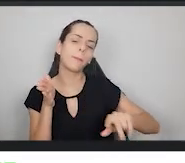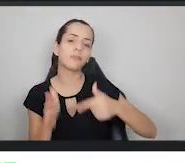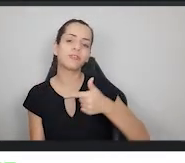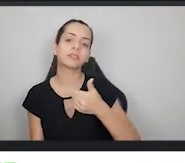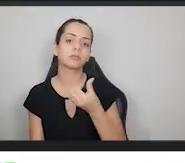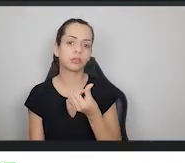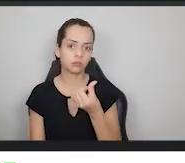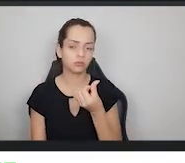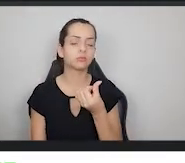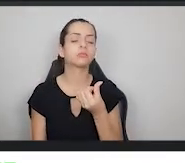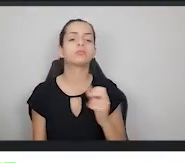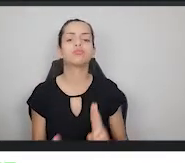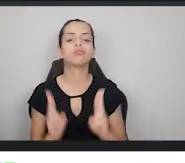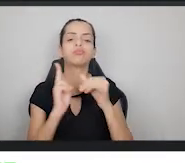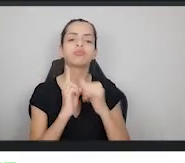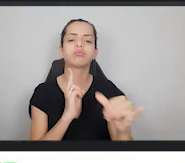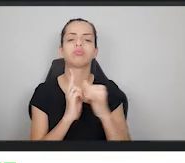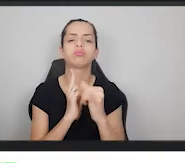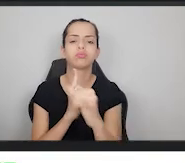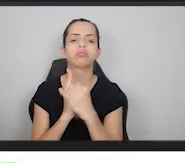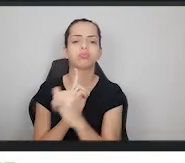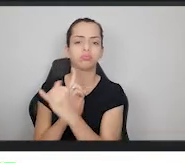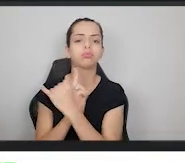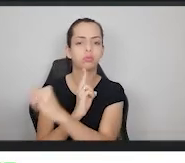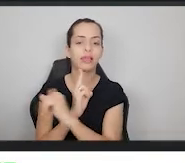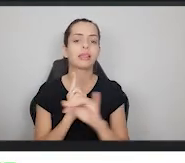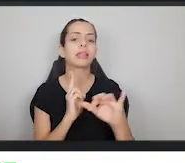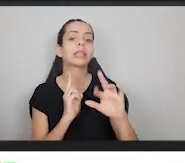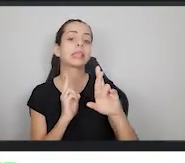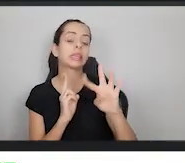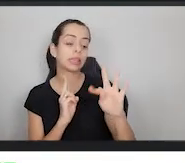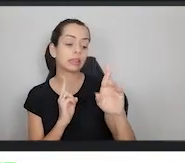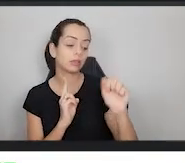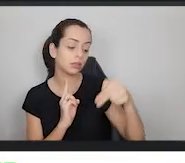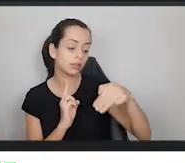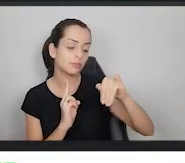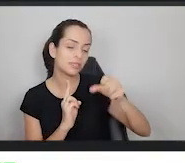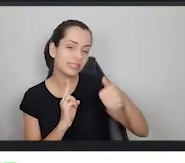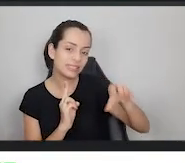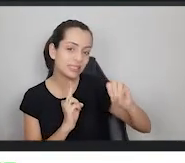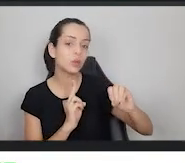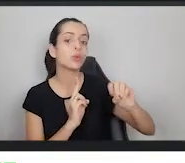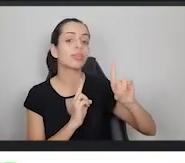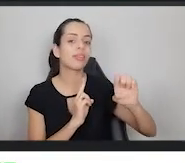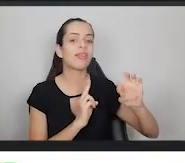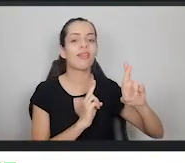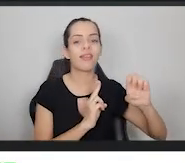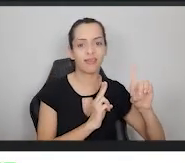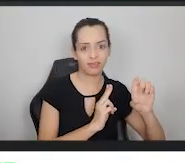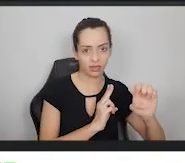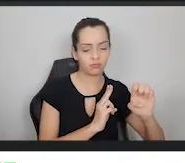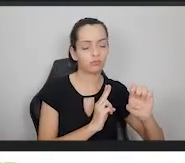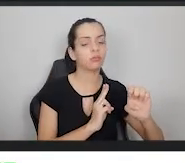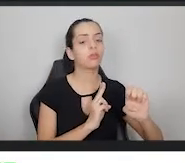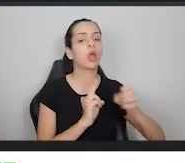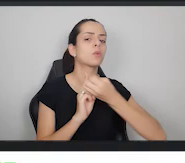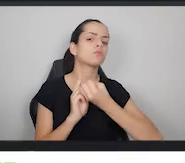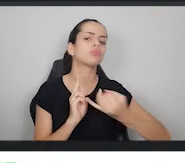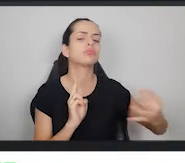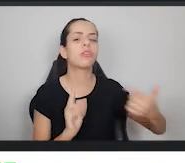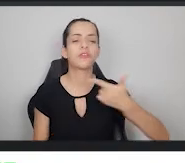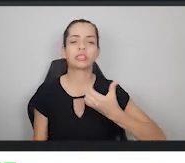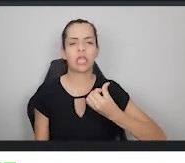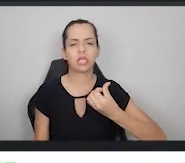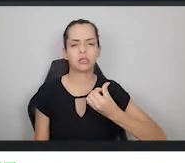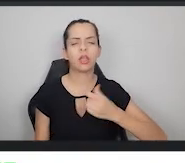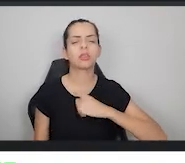ANEEL estabelece também, que são os procedimentos de rede, tá? Em se tratando de qualidade, é o procedimento de rede número 2 lá na transmissão.